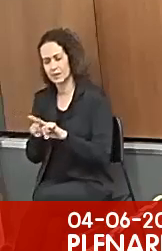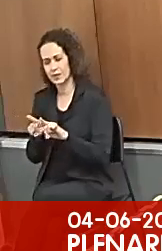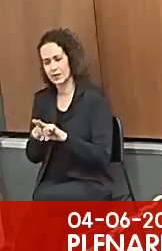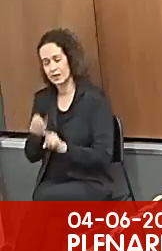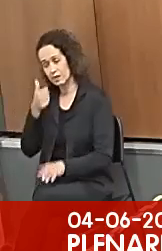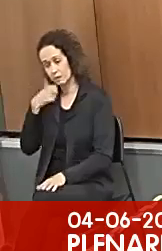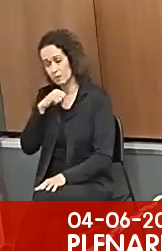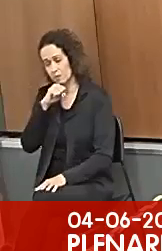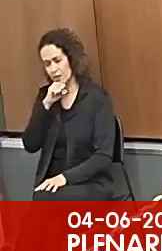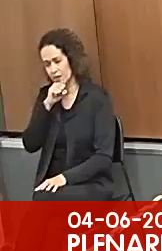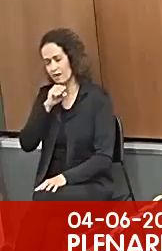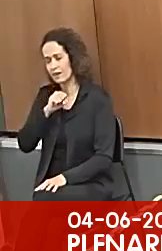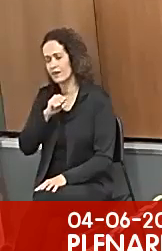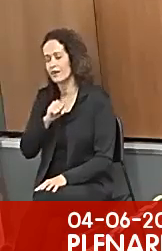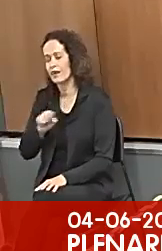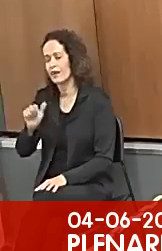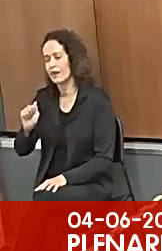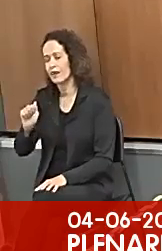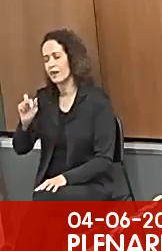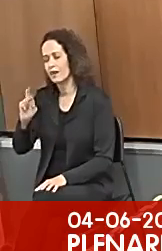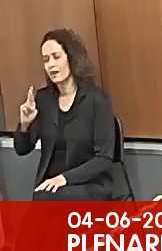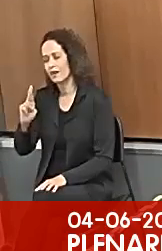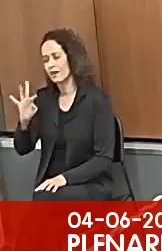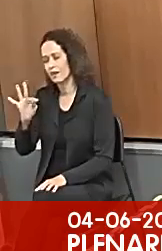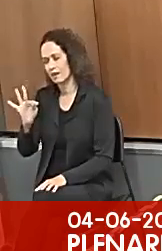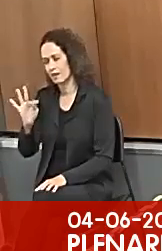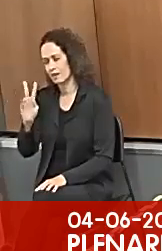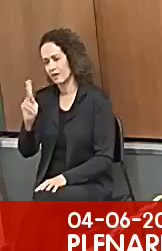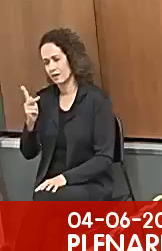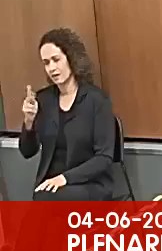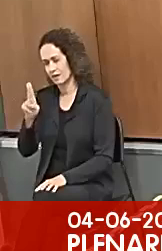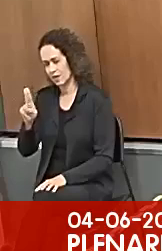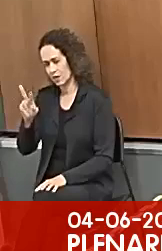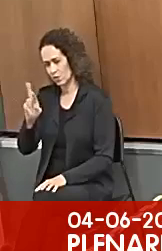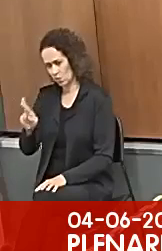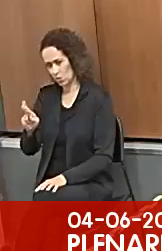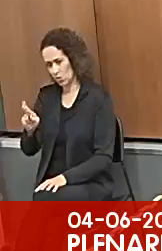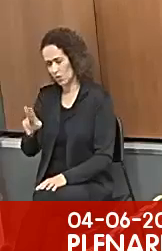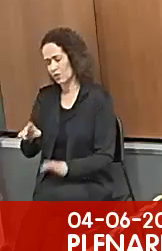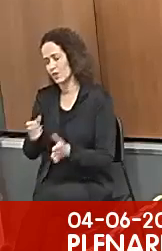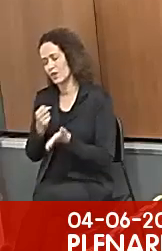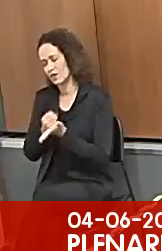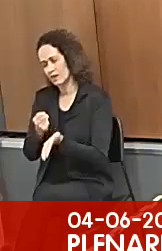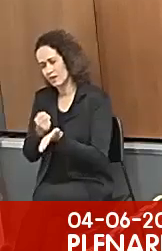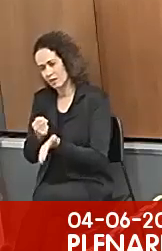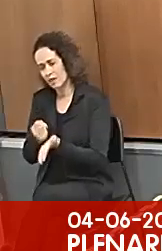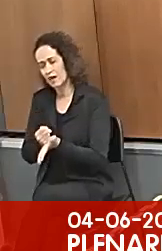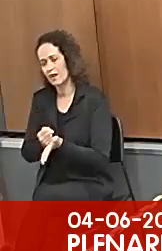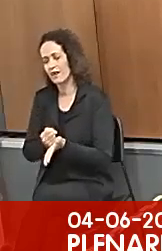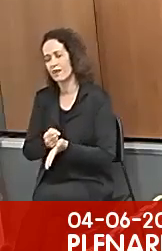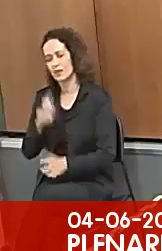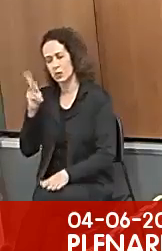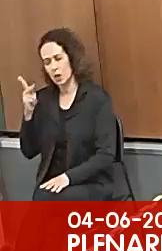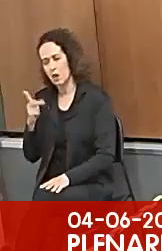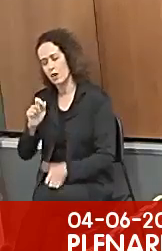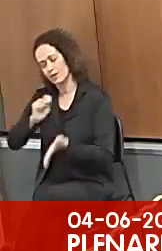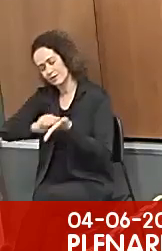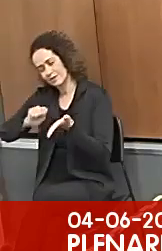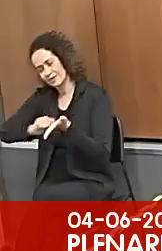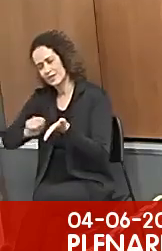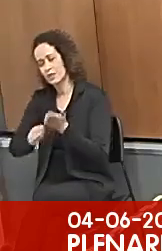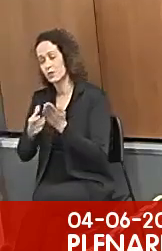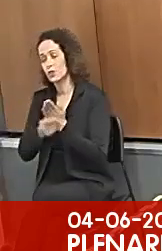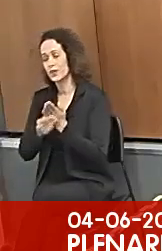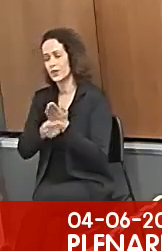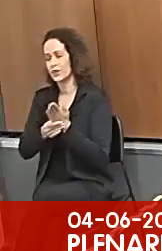do Arthur e também coautora do livro. Muito obrigado pelo seu exemplo, Meire, pela sua luta.